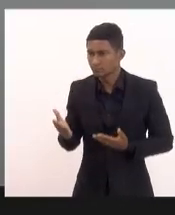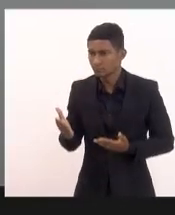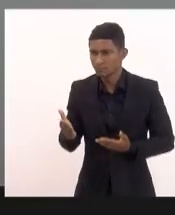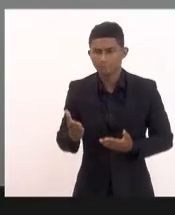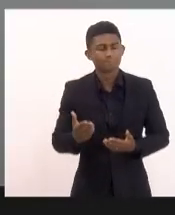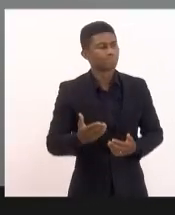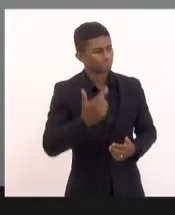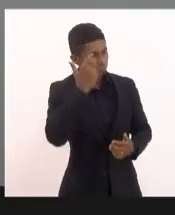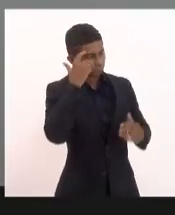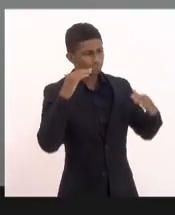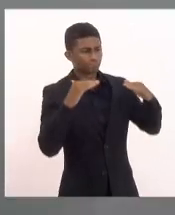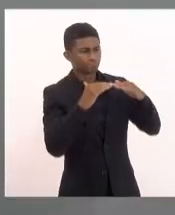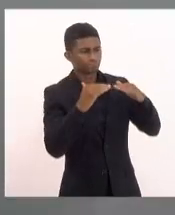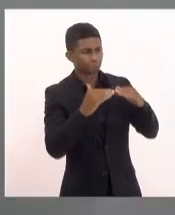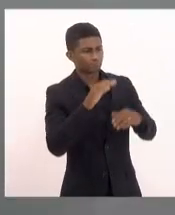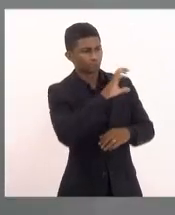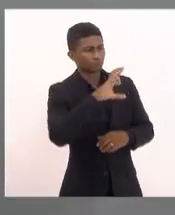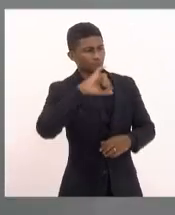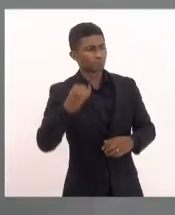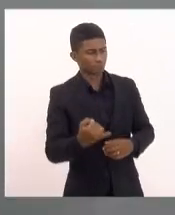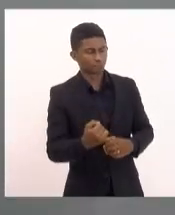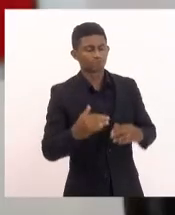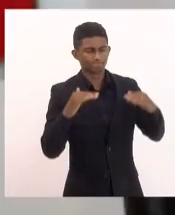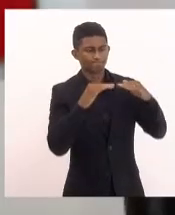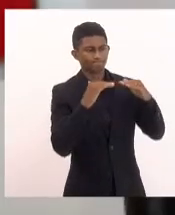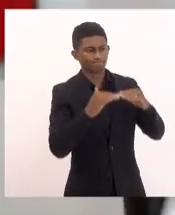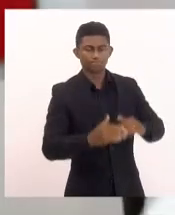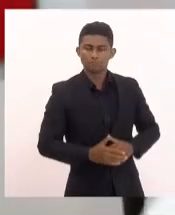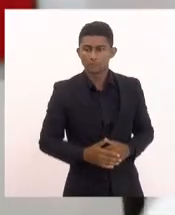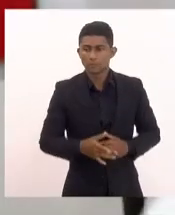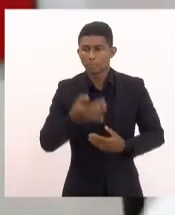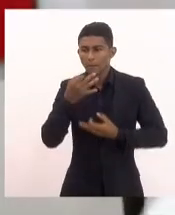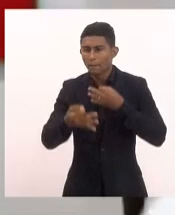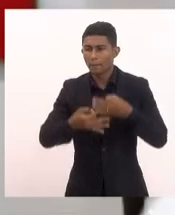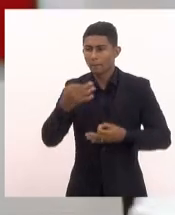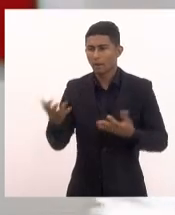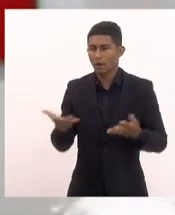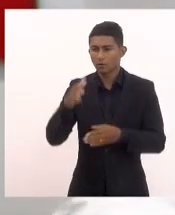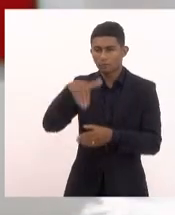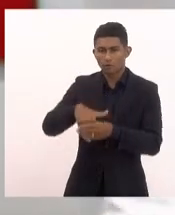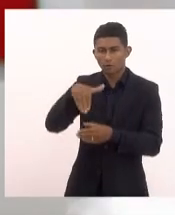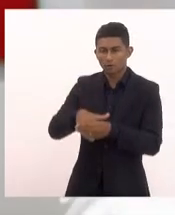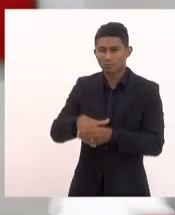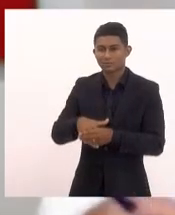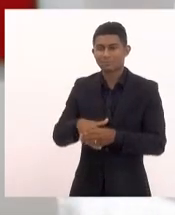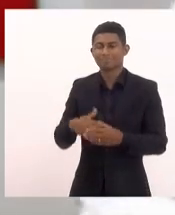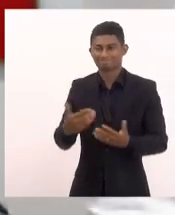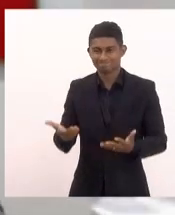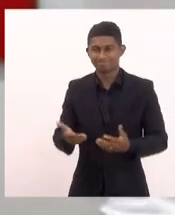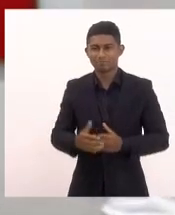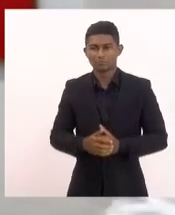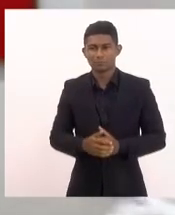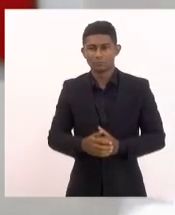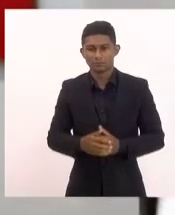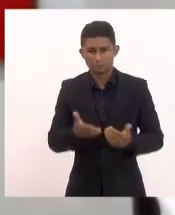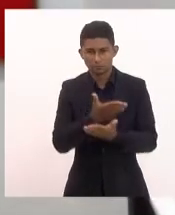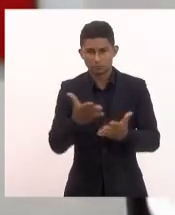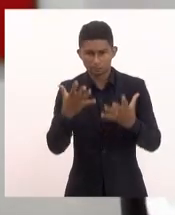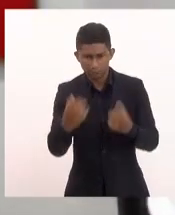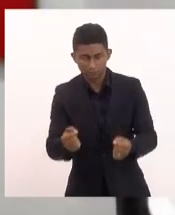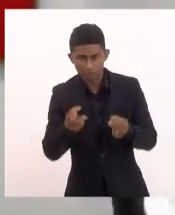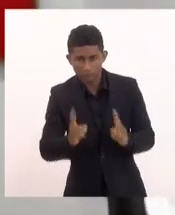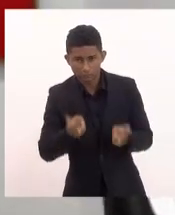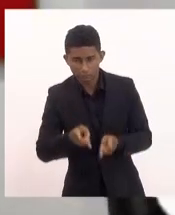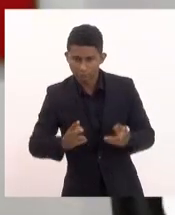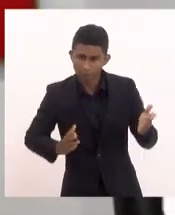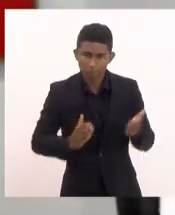Favorável, acompanhando o parecer da CCJ. Os pareceres emitidos em votação substitutivo da Comissão de Constituição e Justiça. Então, os que aprovam, permaneçam como